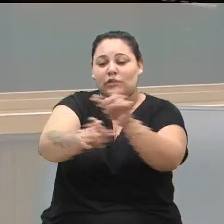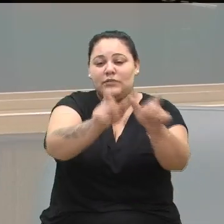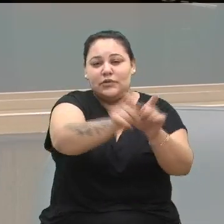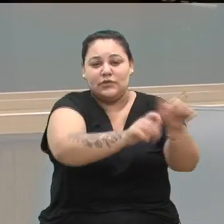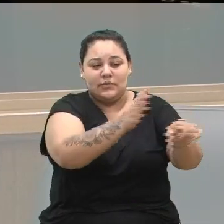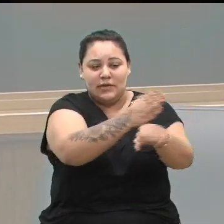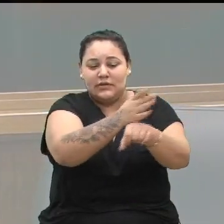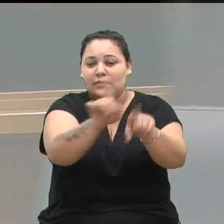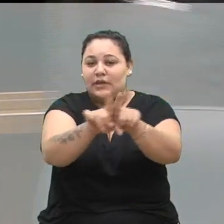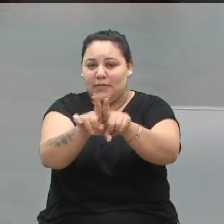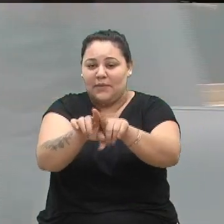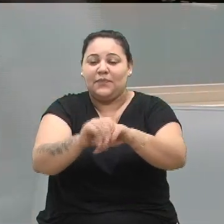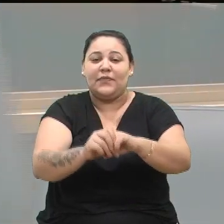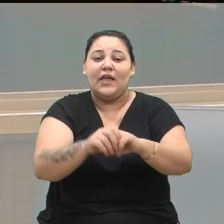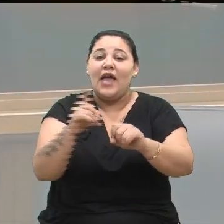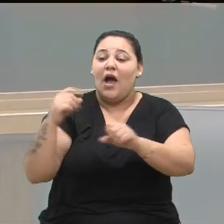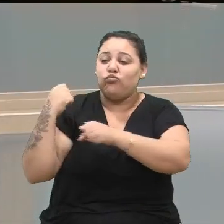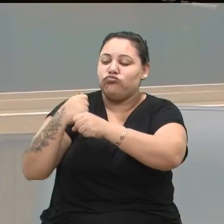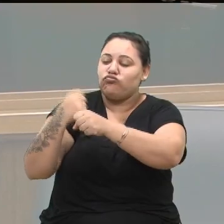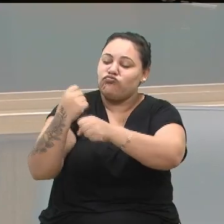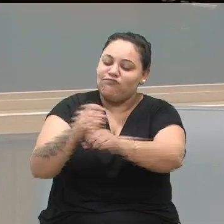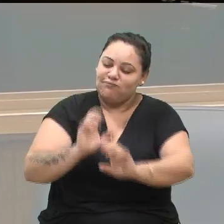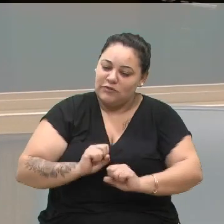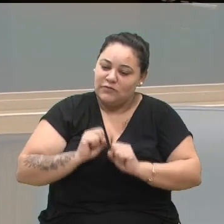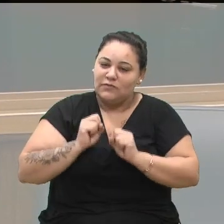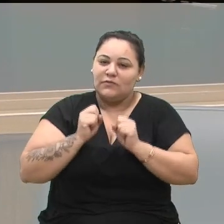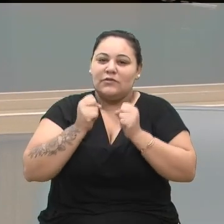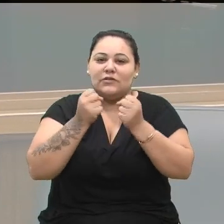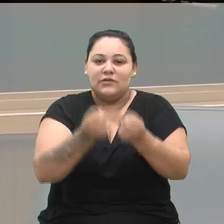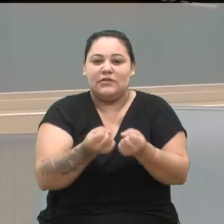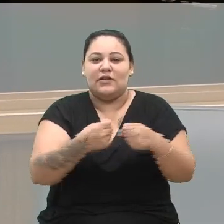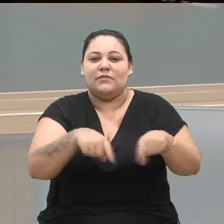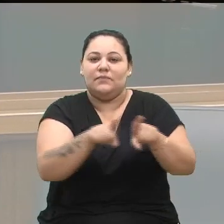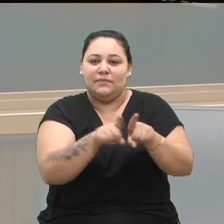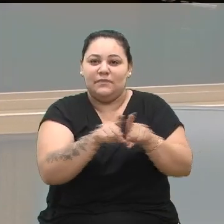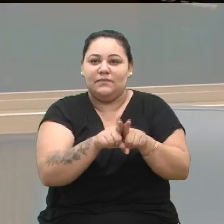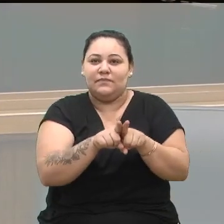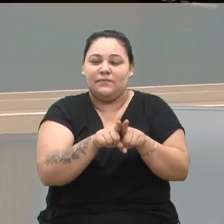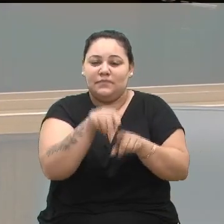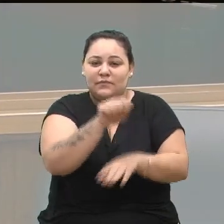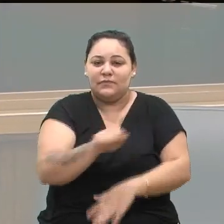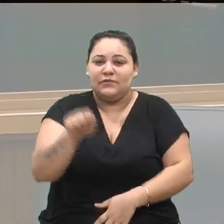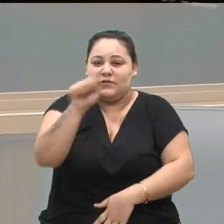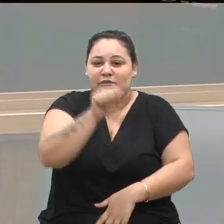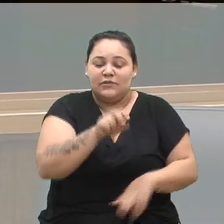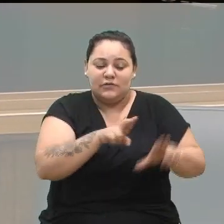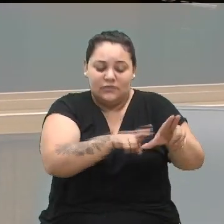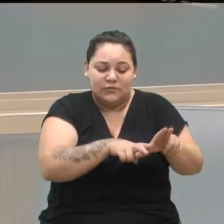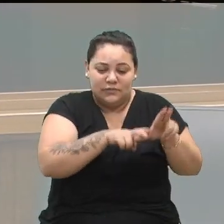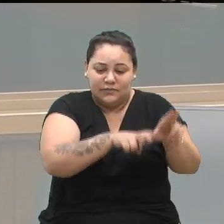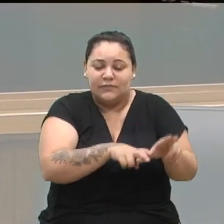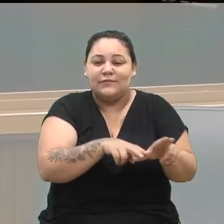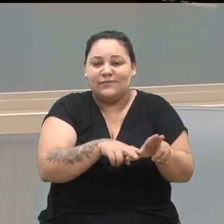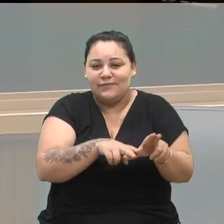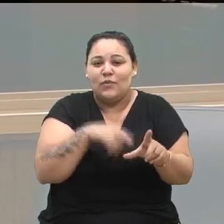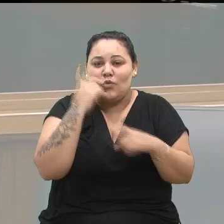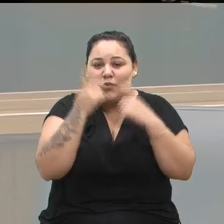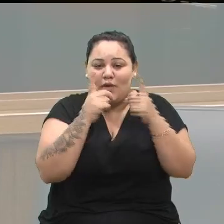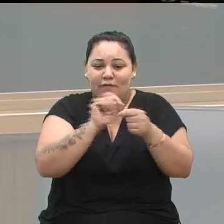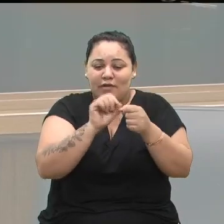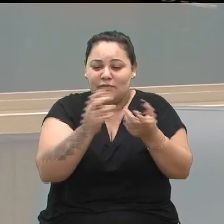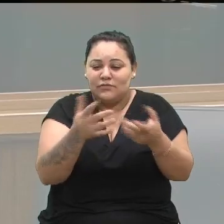Ossanho. Ao longo desses anos de dedicação à causa da fé e das religiões de matriz africana, a associação empenhou-se em promover a integração e